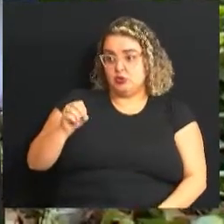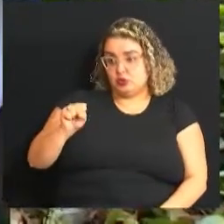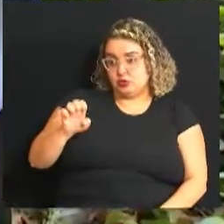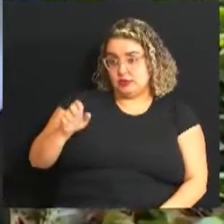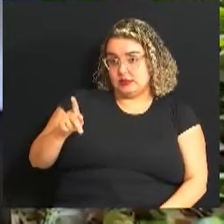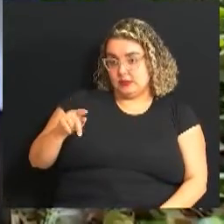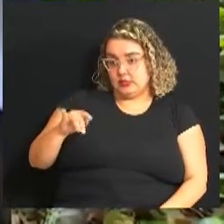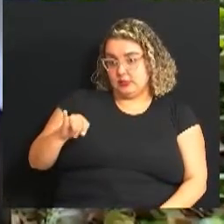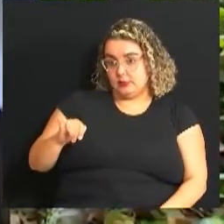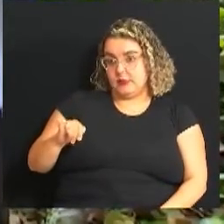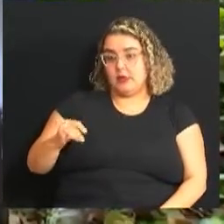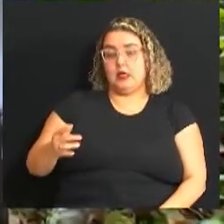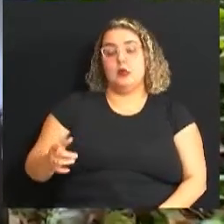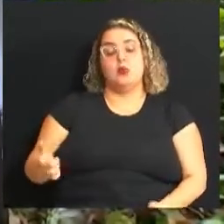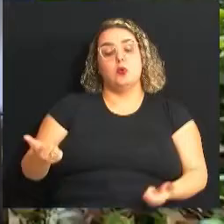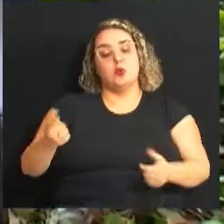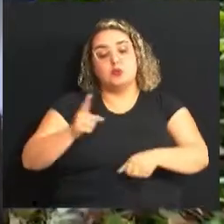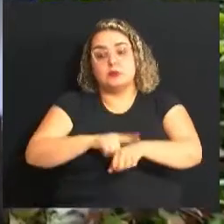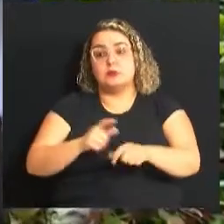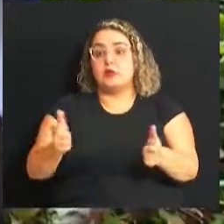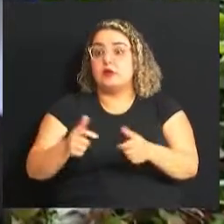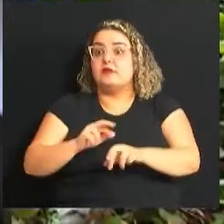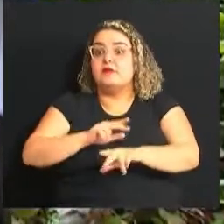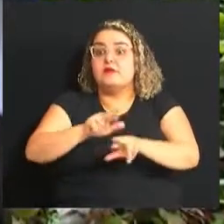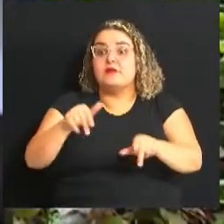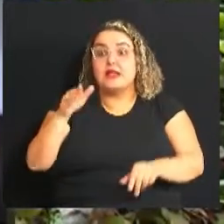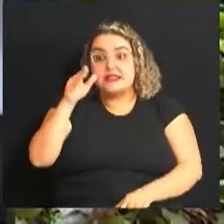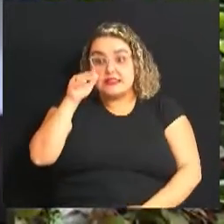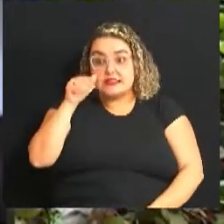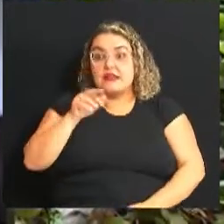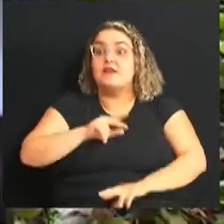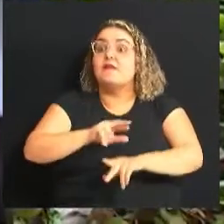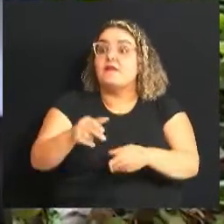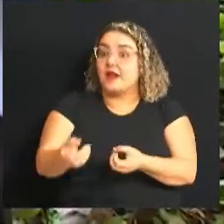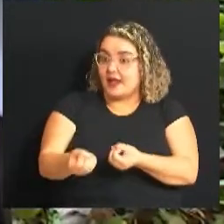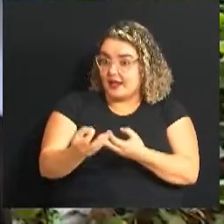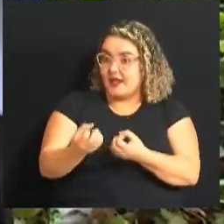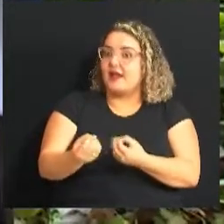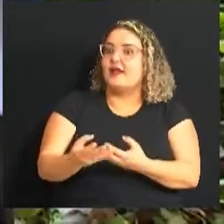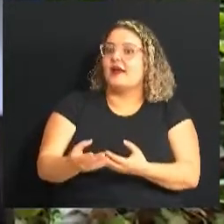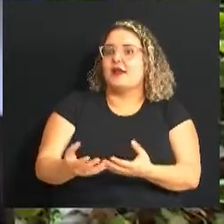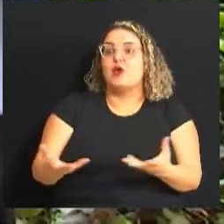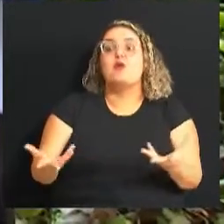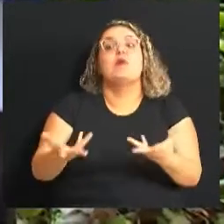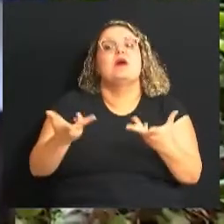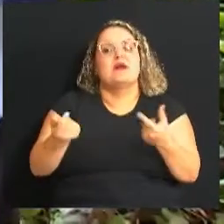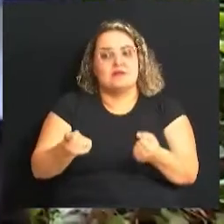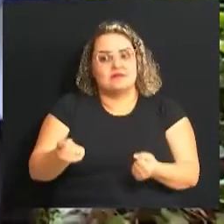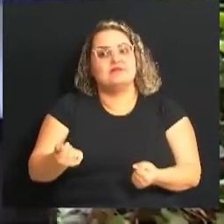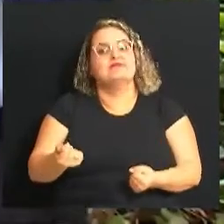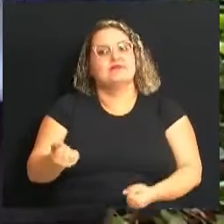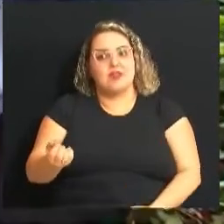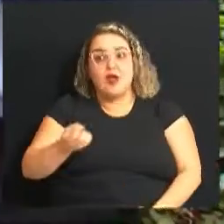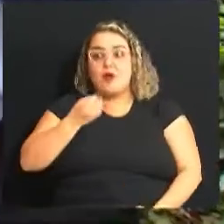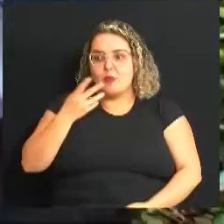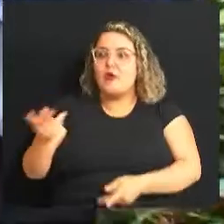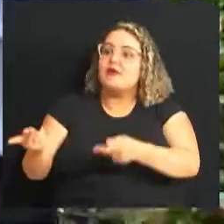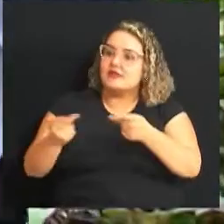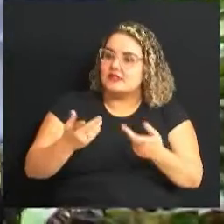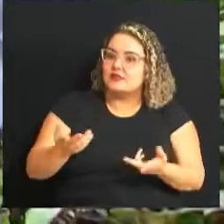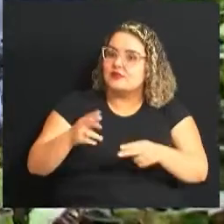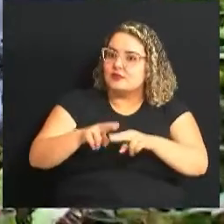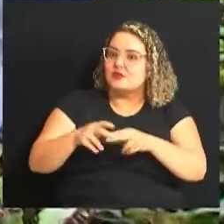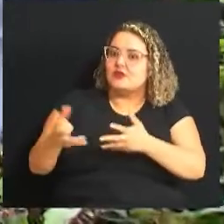Tem muita curiosidade aqui no Butantã, tem muita informação rica que vale a pena vir visitar, né? Por isso fica